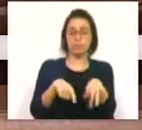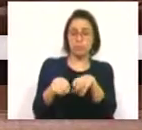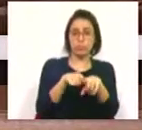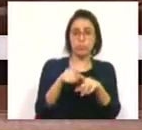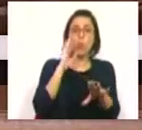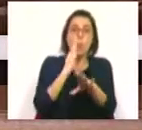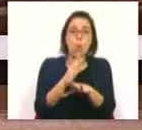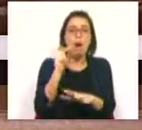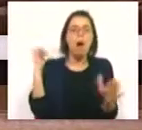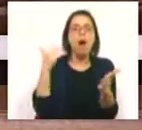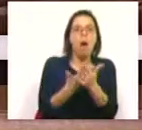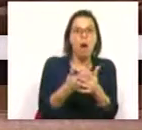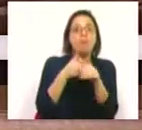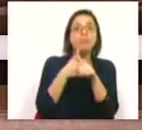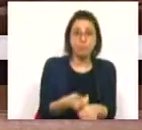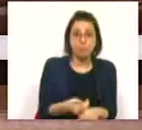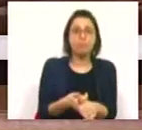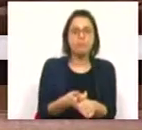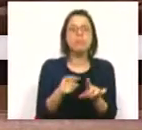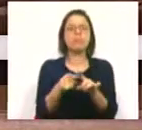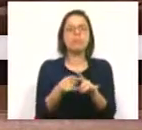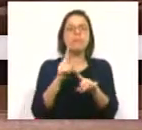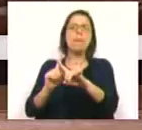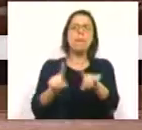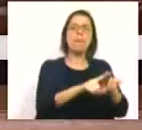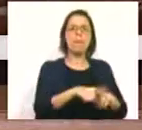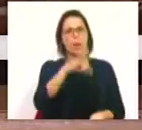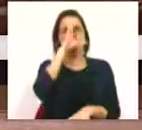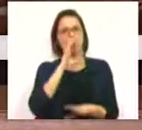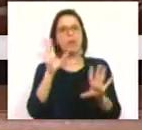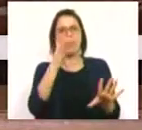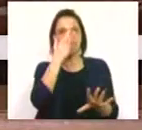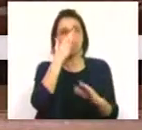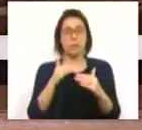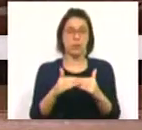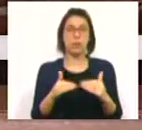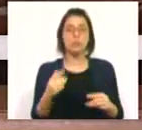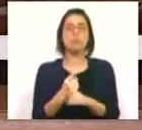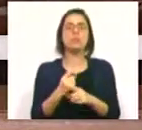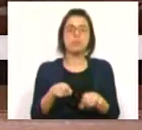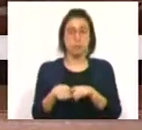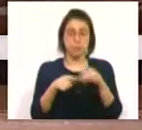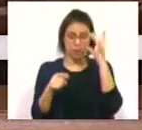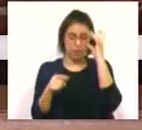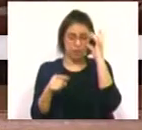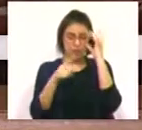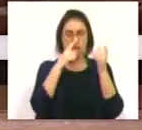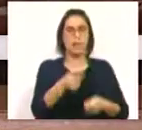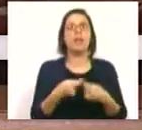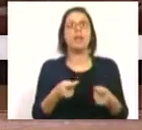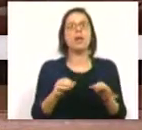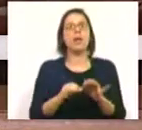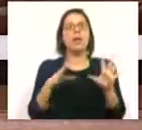políticas que nas últimas décadas foram seguidas, não só pelos vários governos, mas também ao nível da Política Agrícola Comum, da